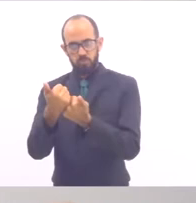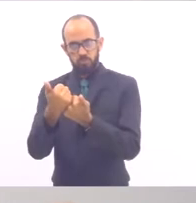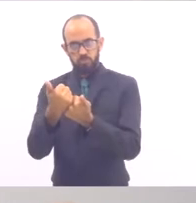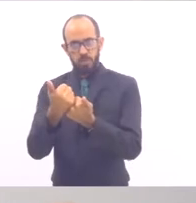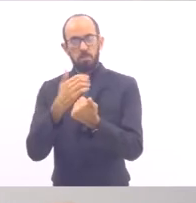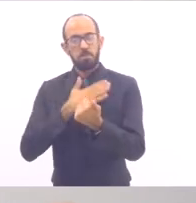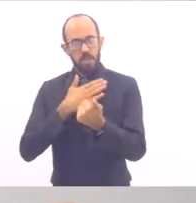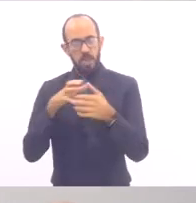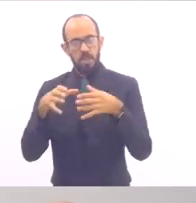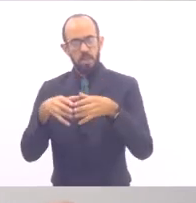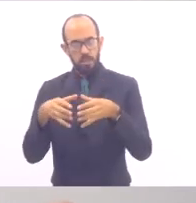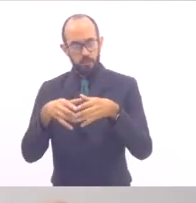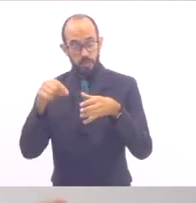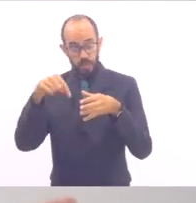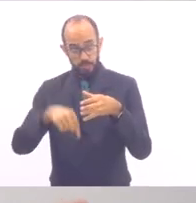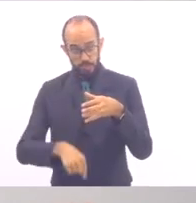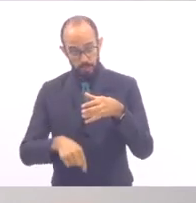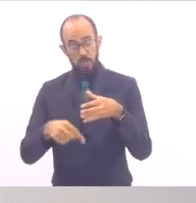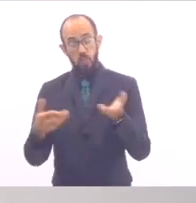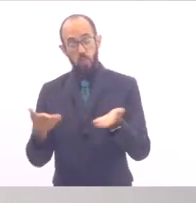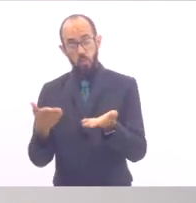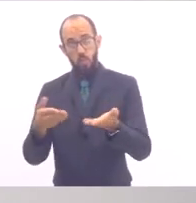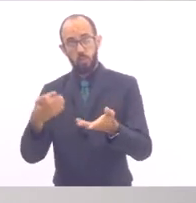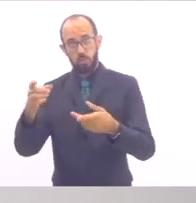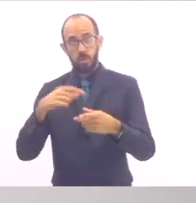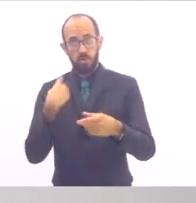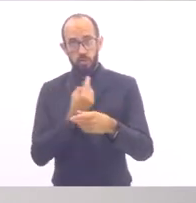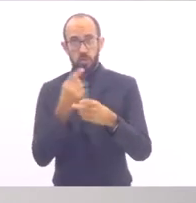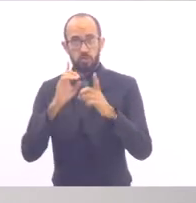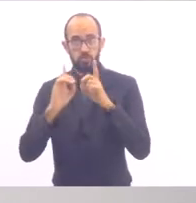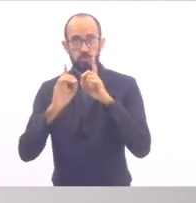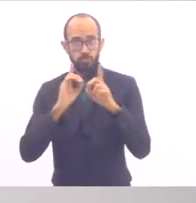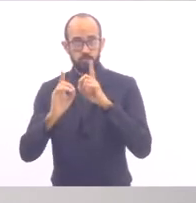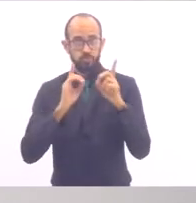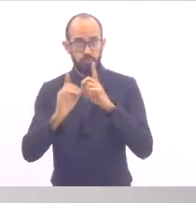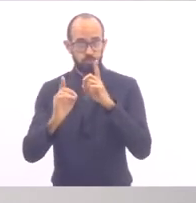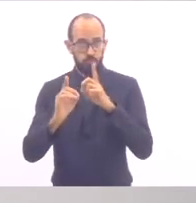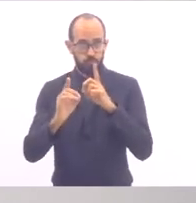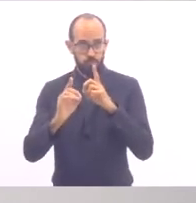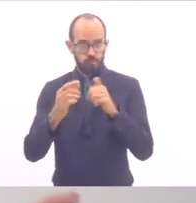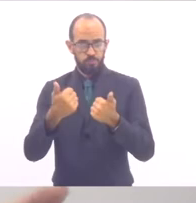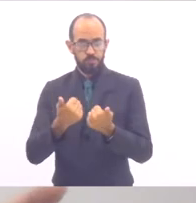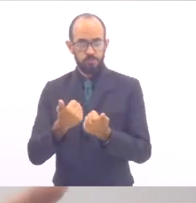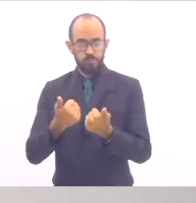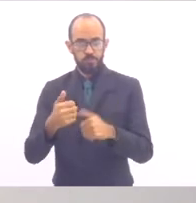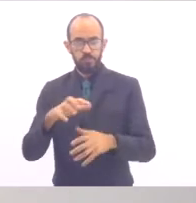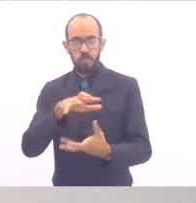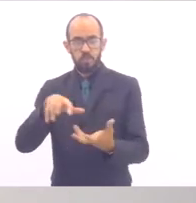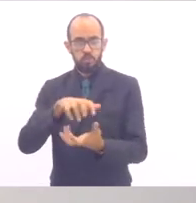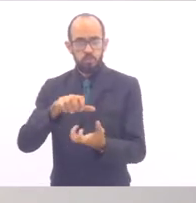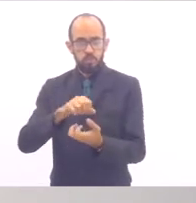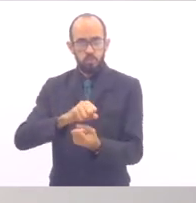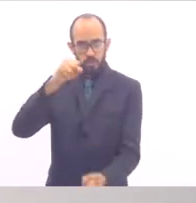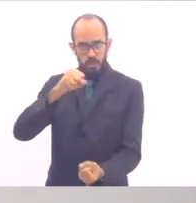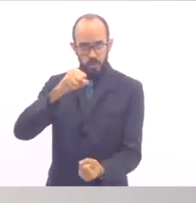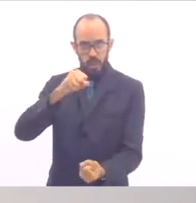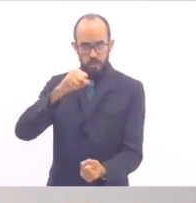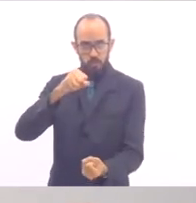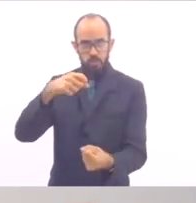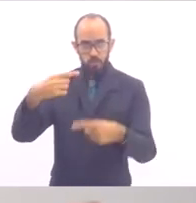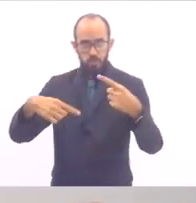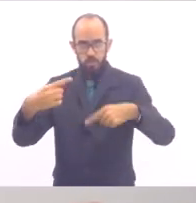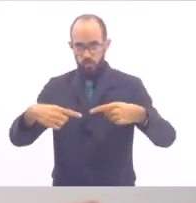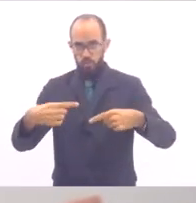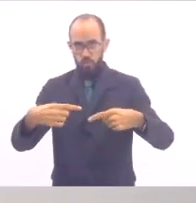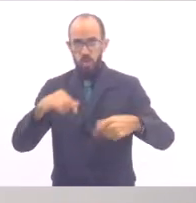minha equipe hoje aqui para que a gente fizesse esse diálogo sustentável e político, positivo. Né? Barra do